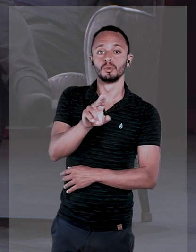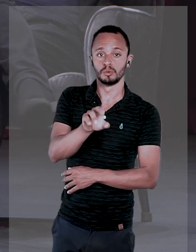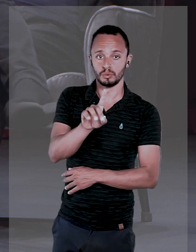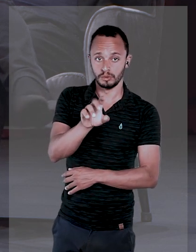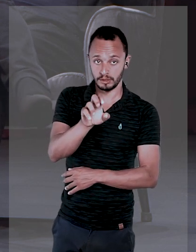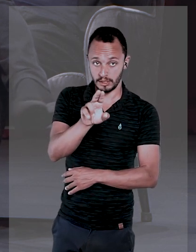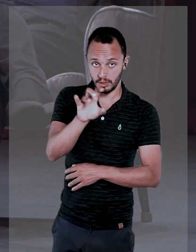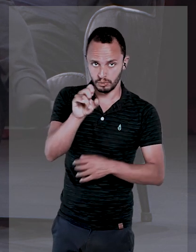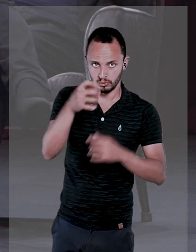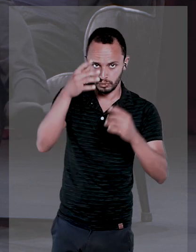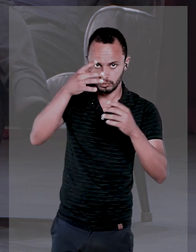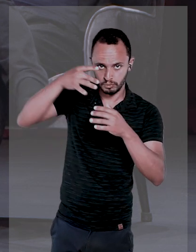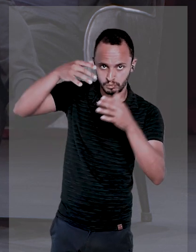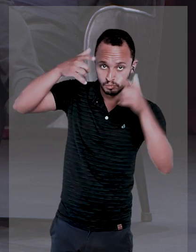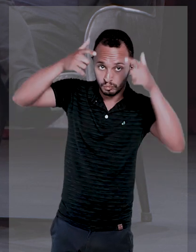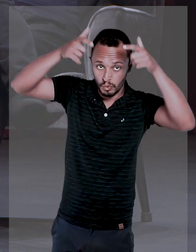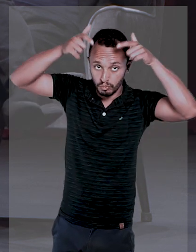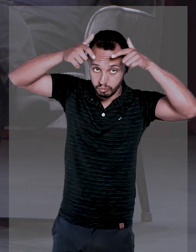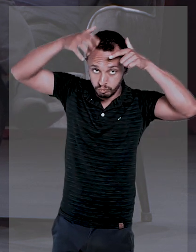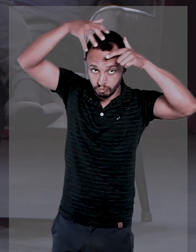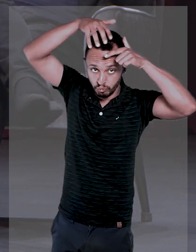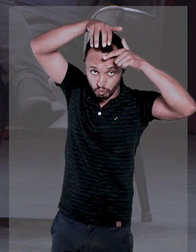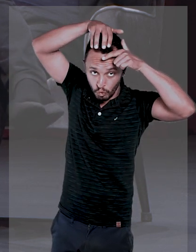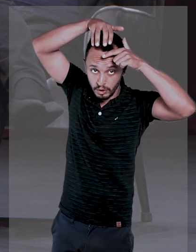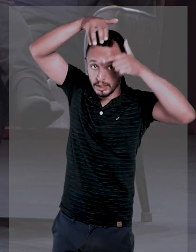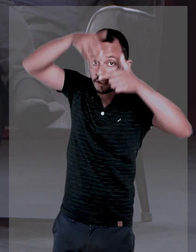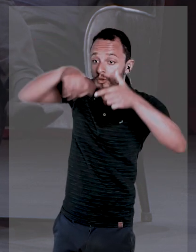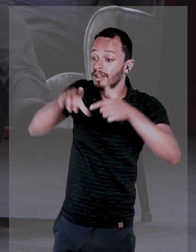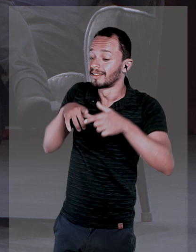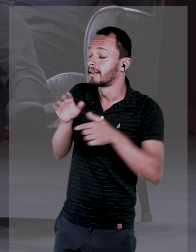judeus que foram expulsos séculos antes.